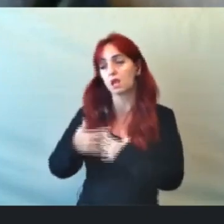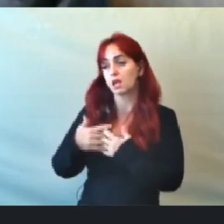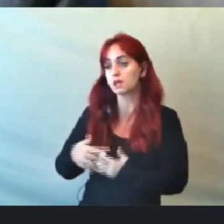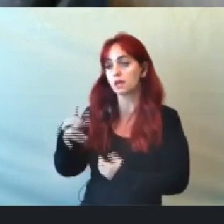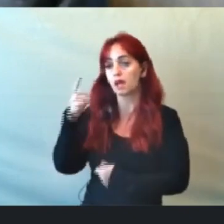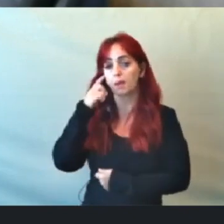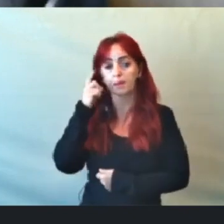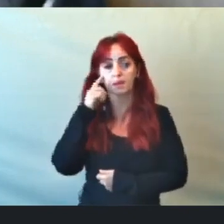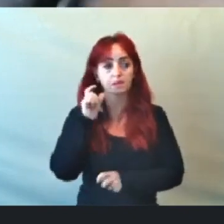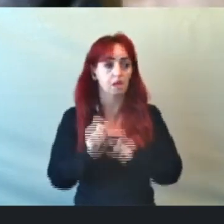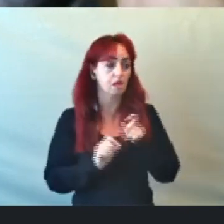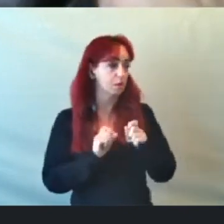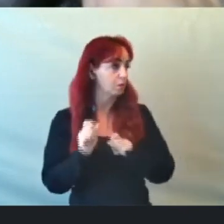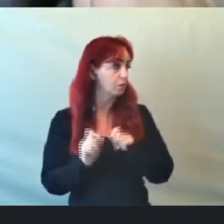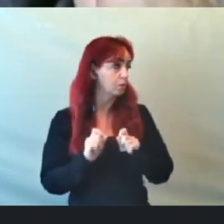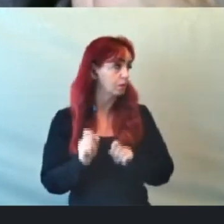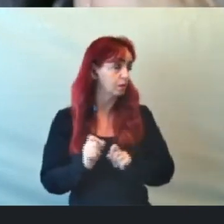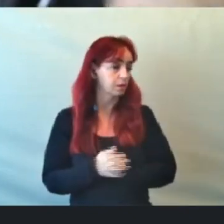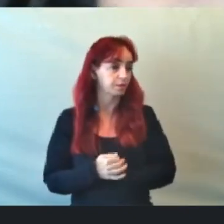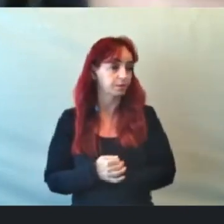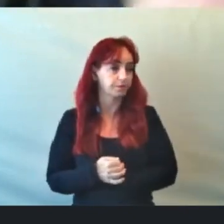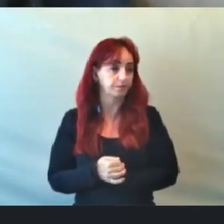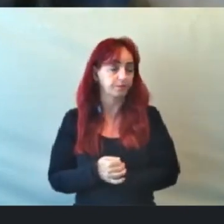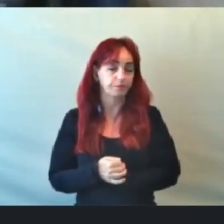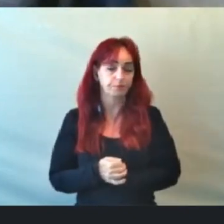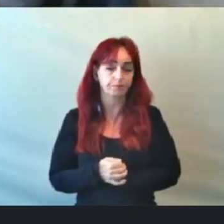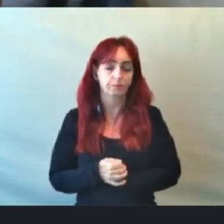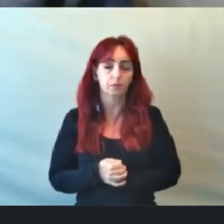uma carga significativa da poluição